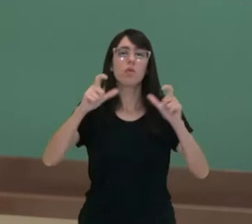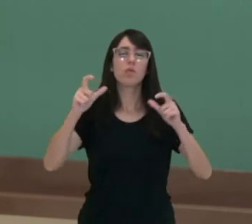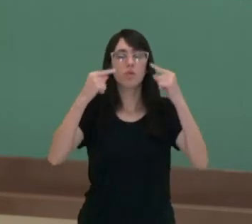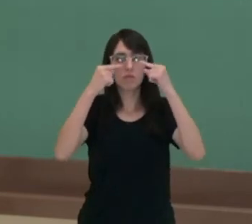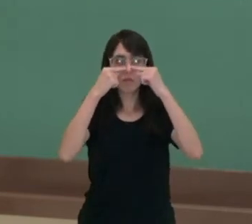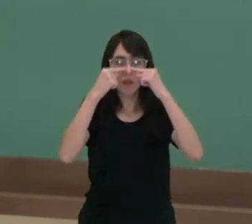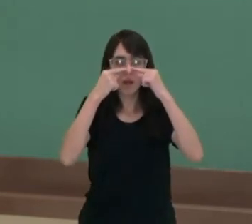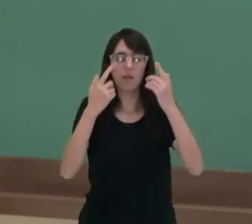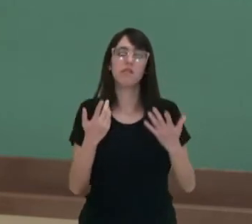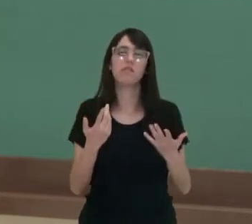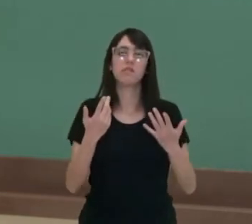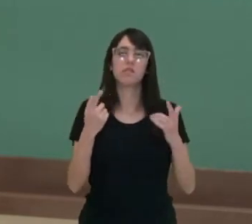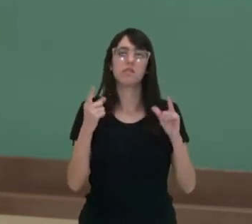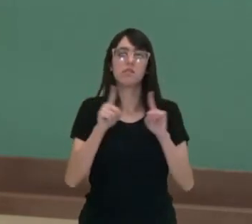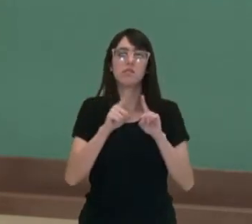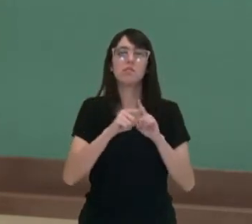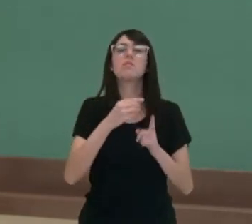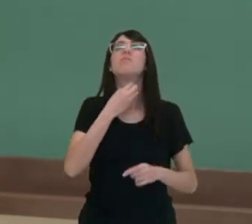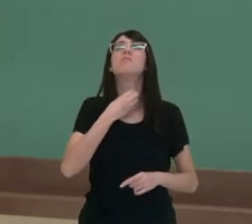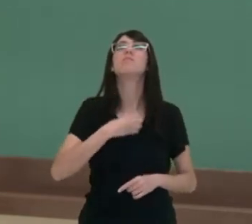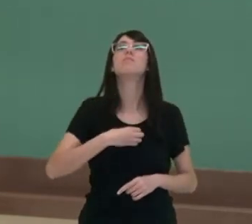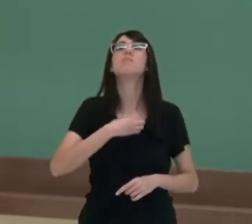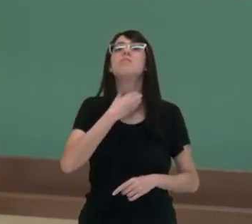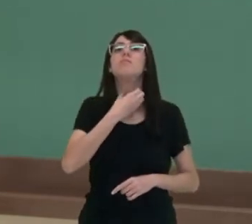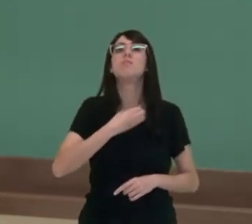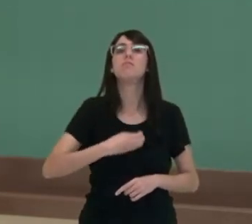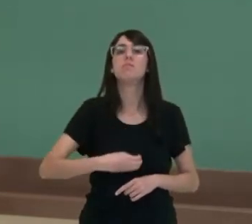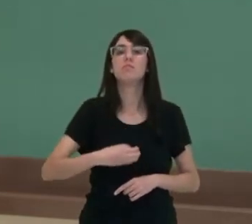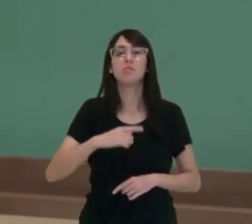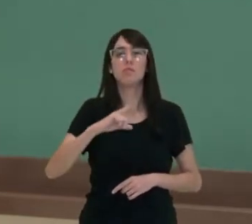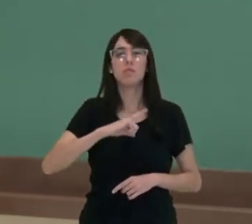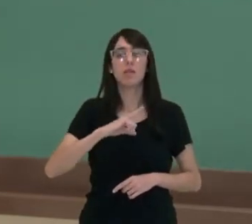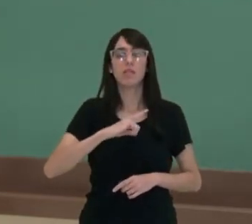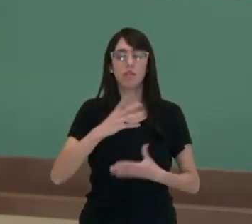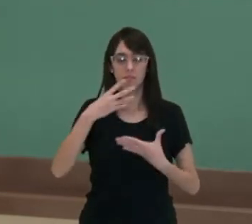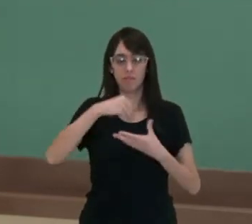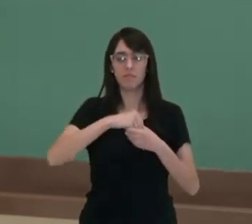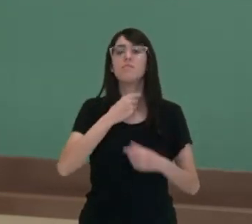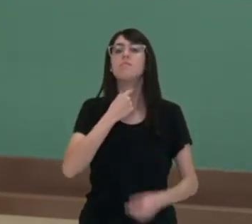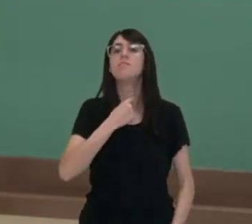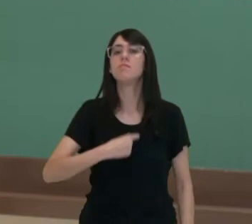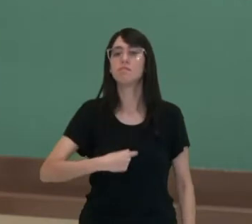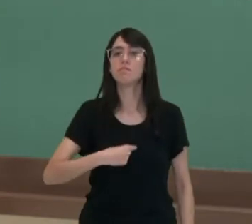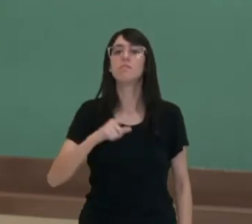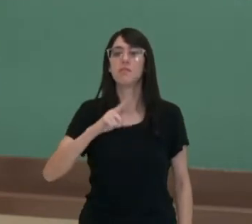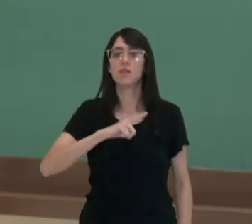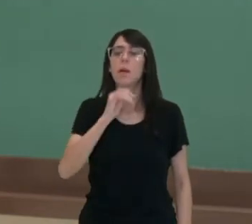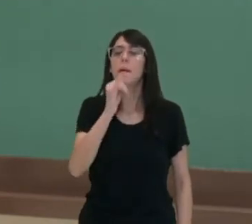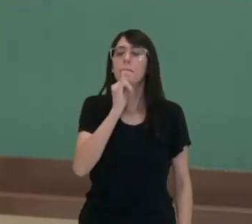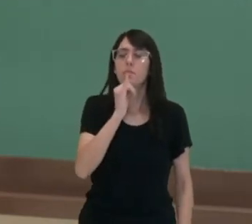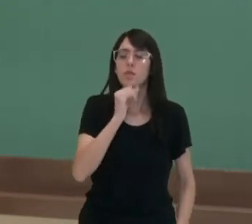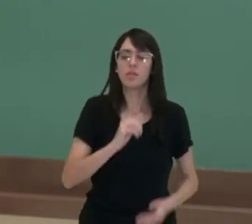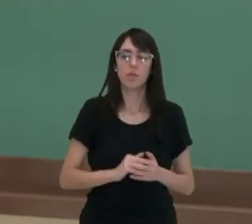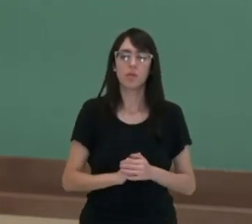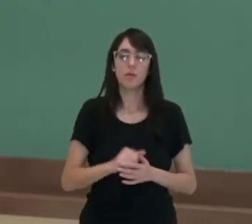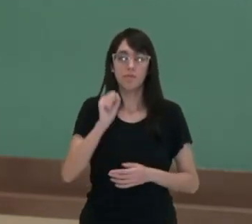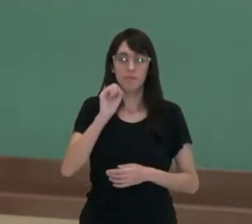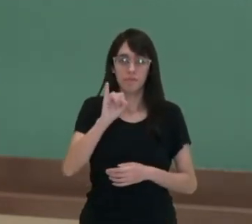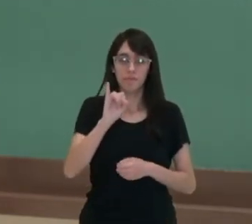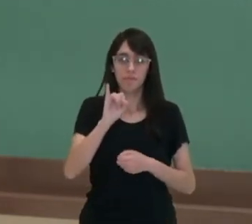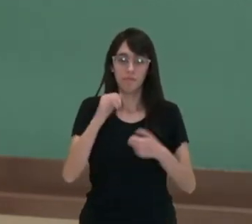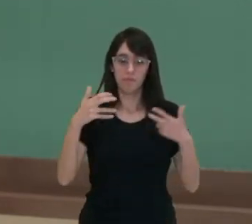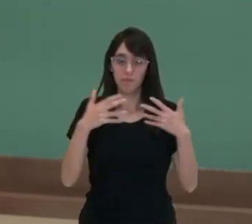né? Na traqueia, nessa árvore respiratória. Então, por exemplo, se fosse um tecido